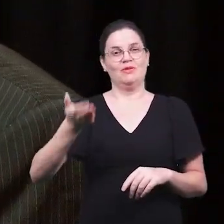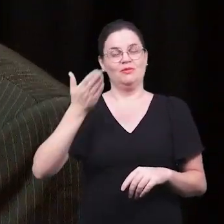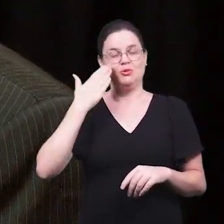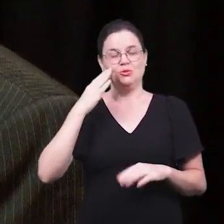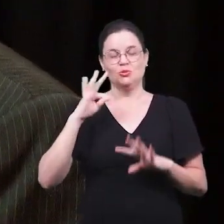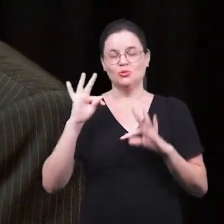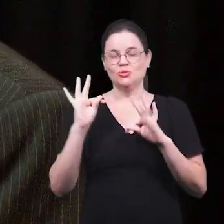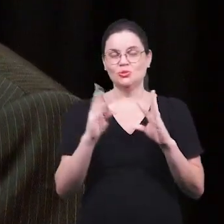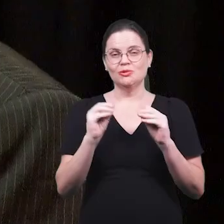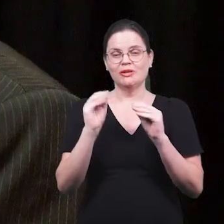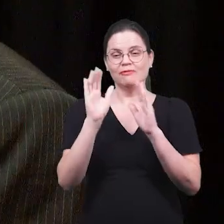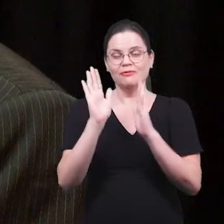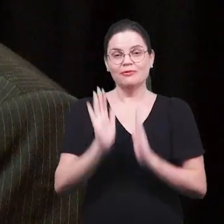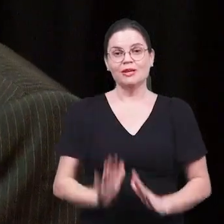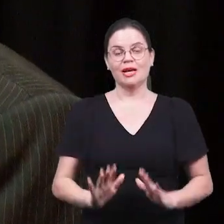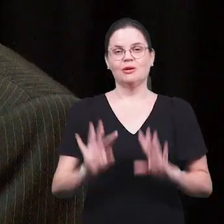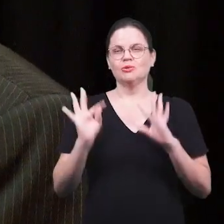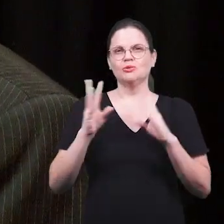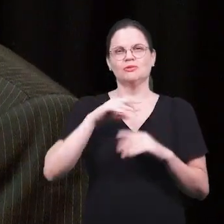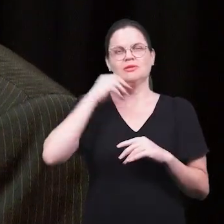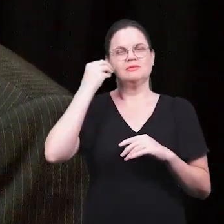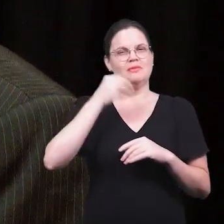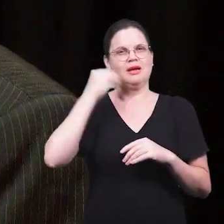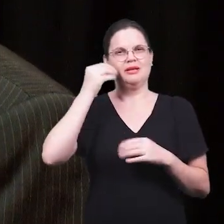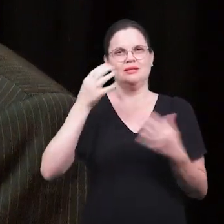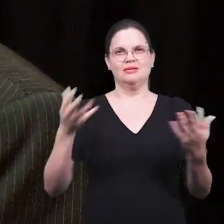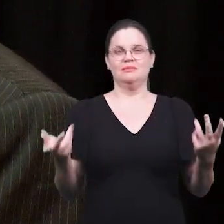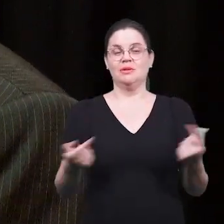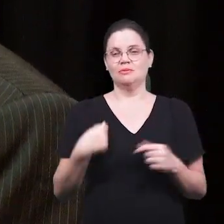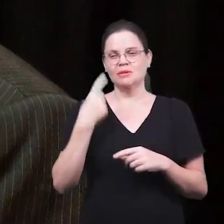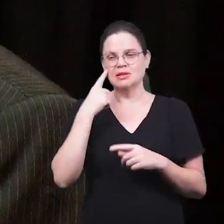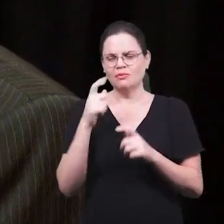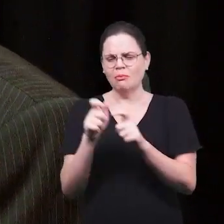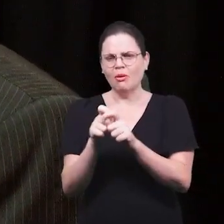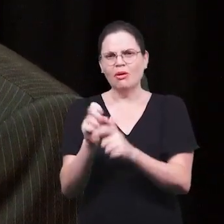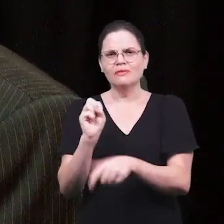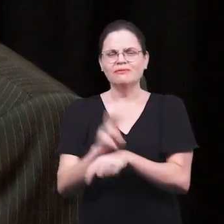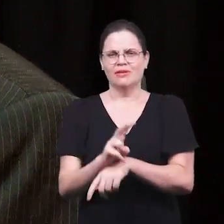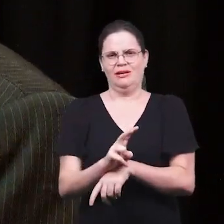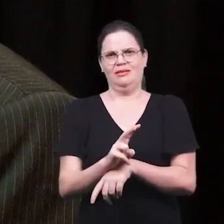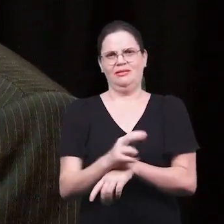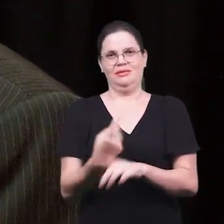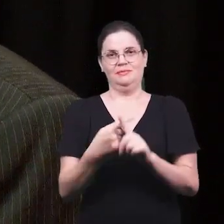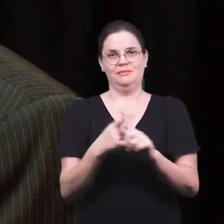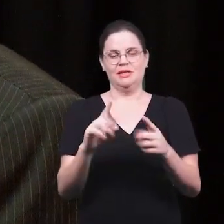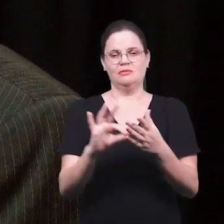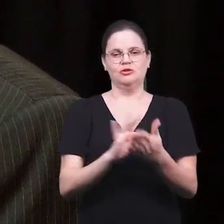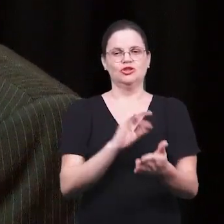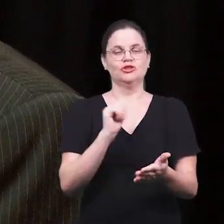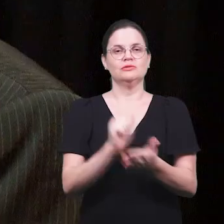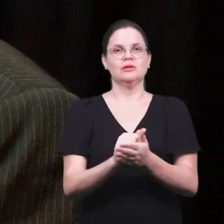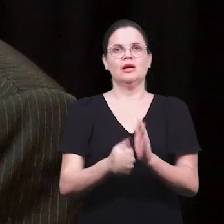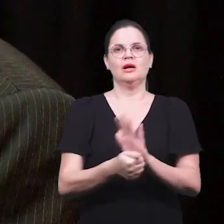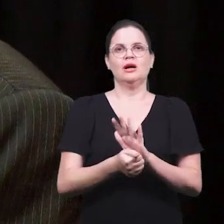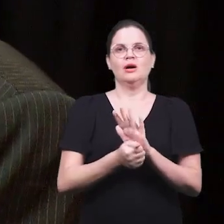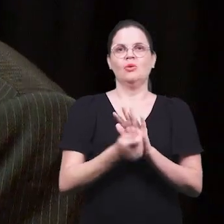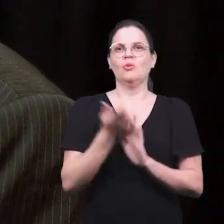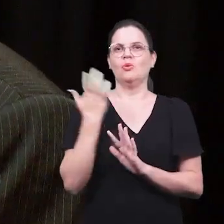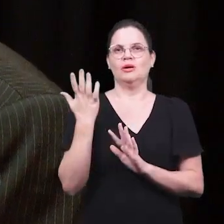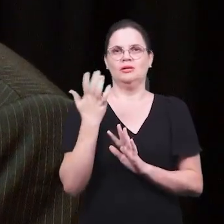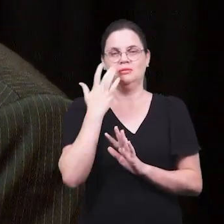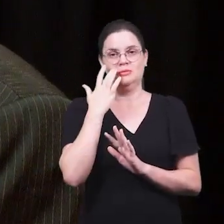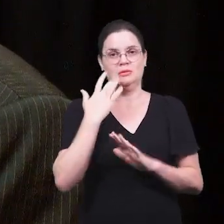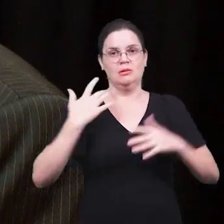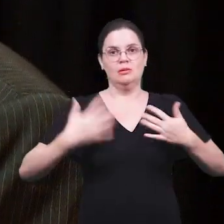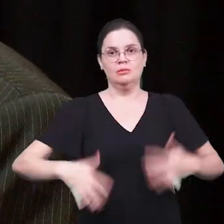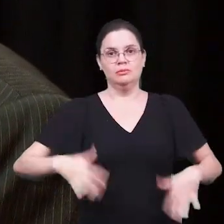cansativas, mas o Senhor foi fiel, o Senhor, quando nós vemos tudo acontecendo, Júlio, teve várias experiências, assim, eram poucas